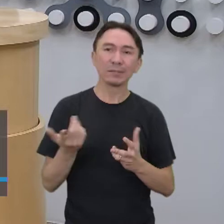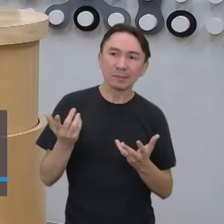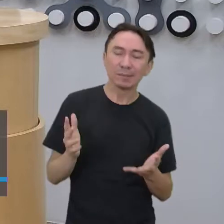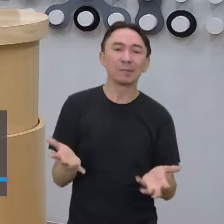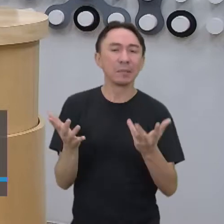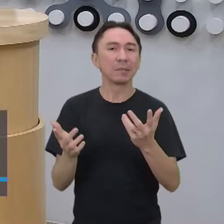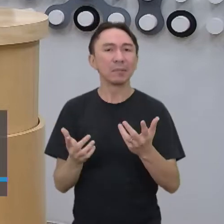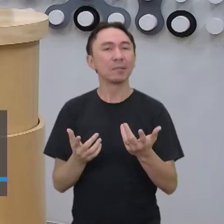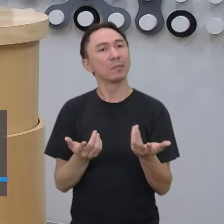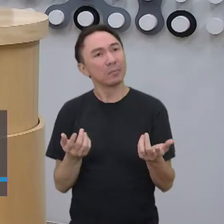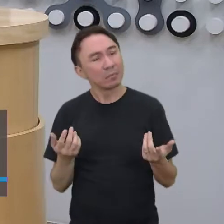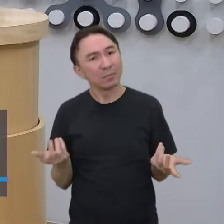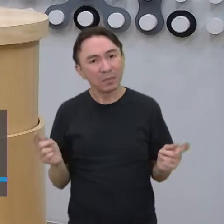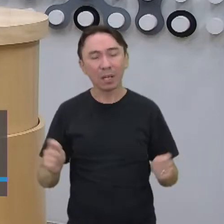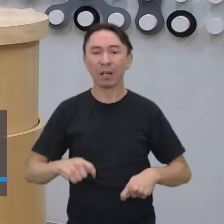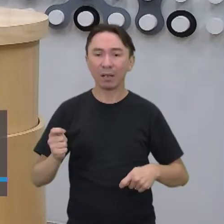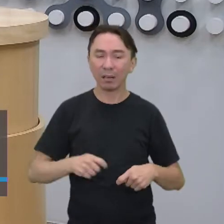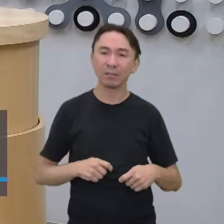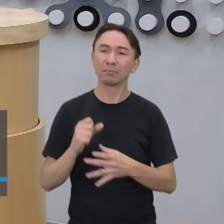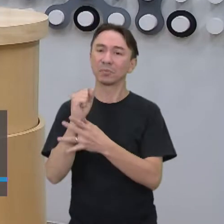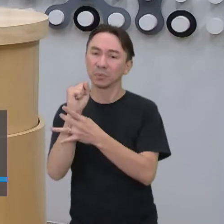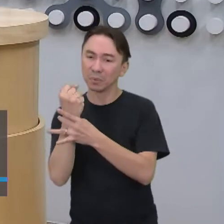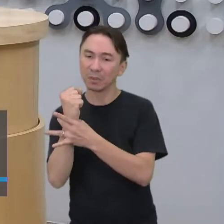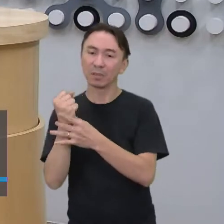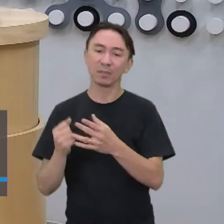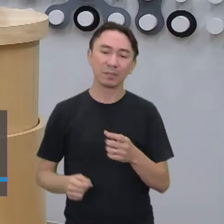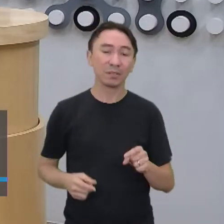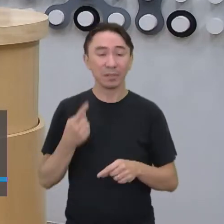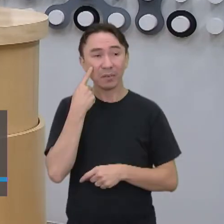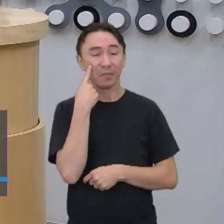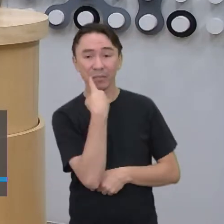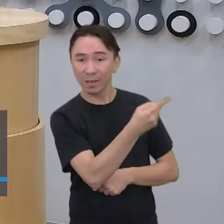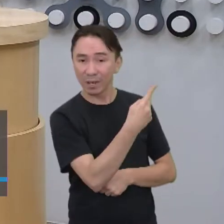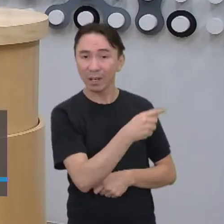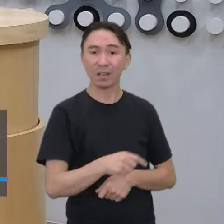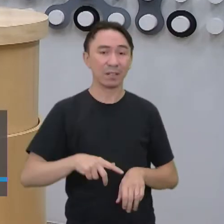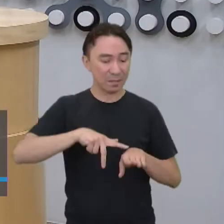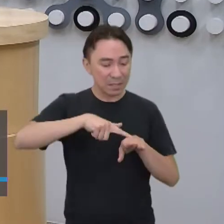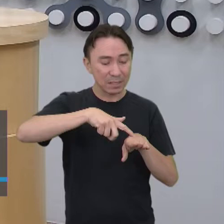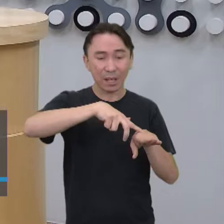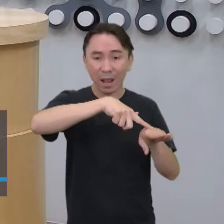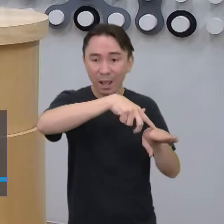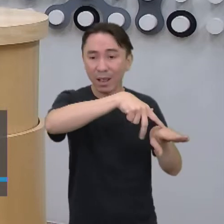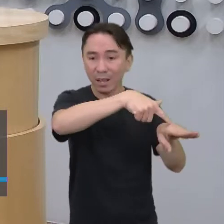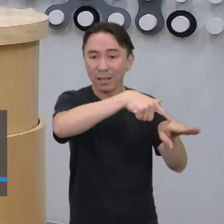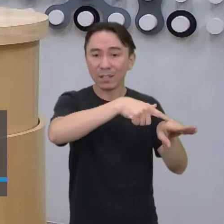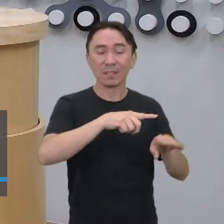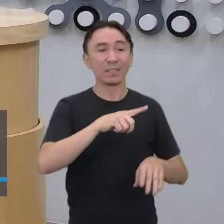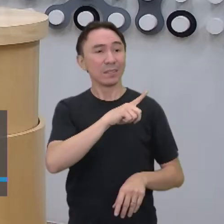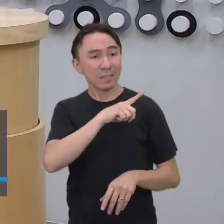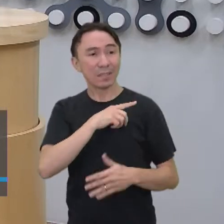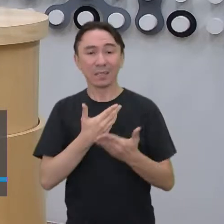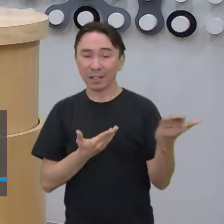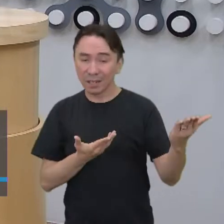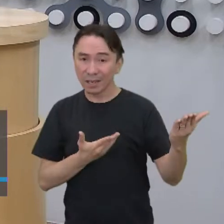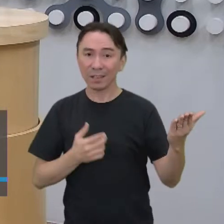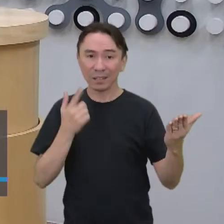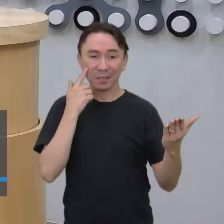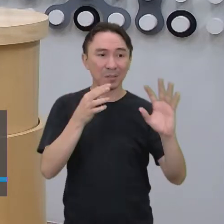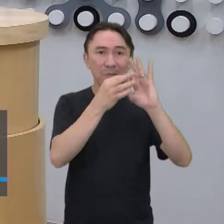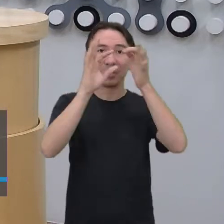e da importância. E aí a gente vê o skate despontando, por exemplo, em uma Olimpíada. Eu ia perguntar isso porque, eu vou falar de novo,